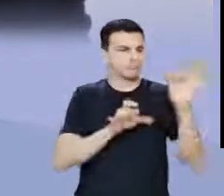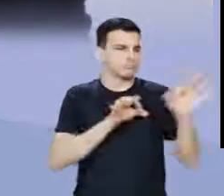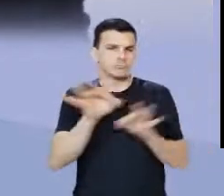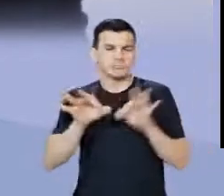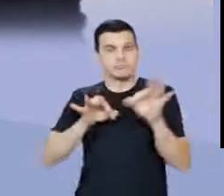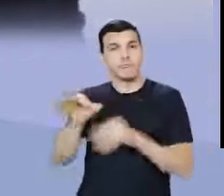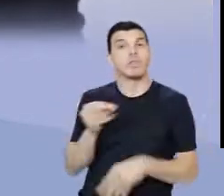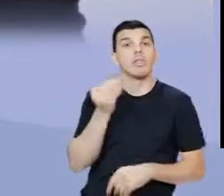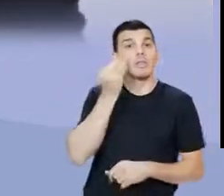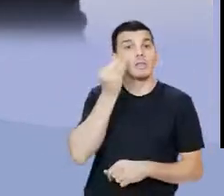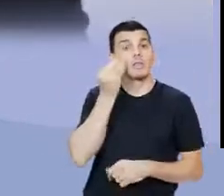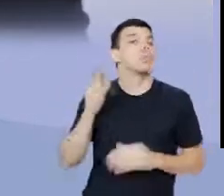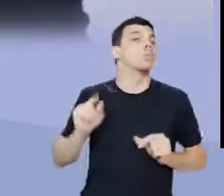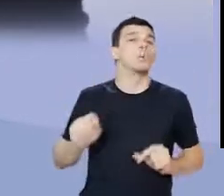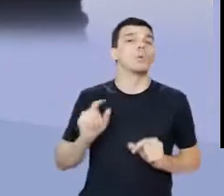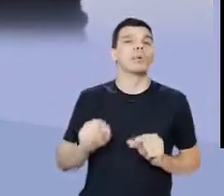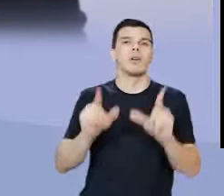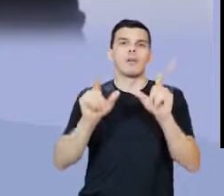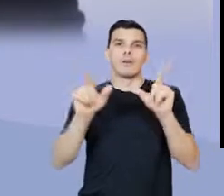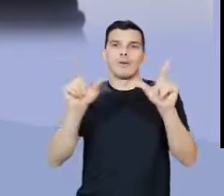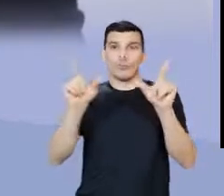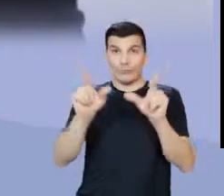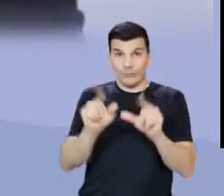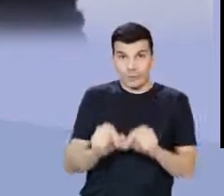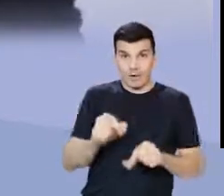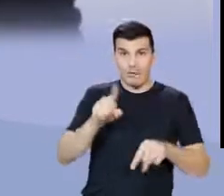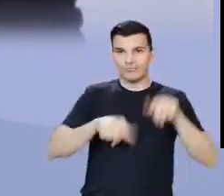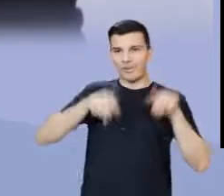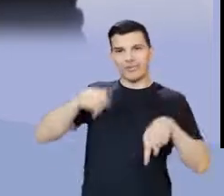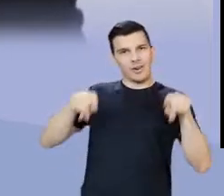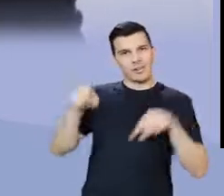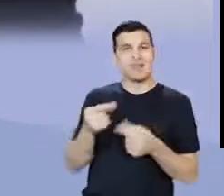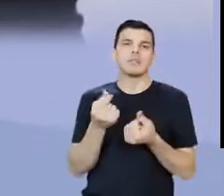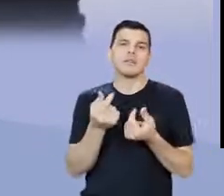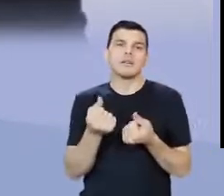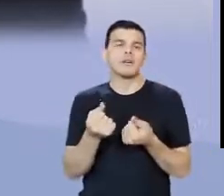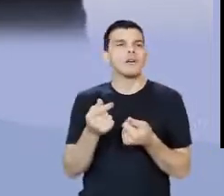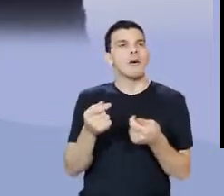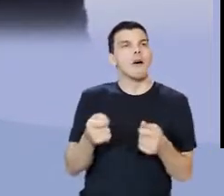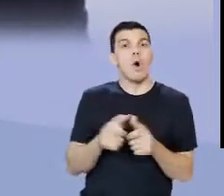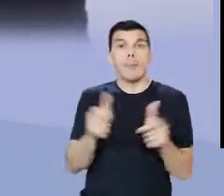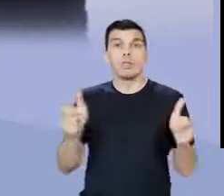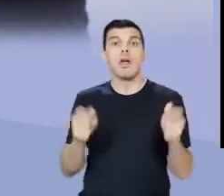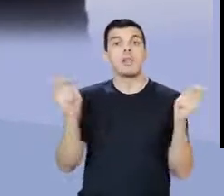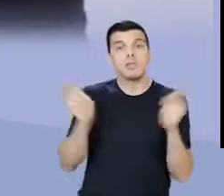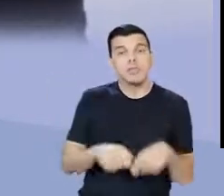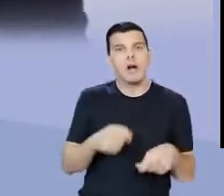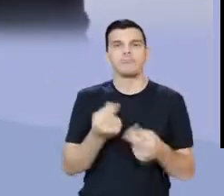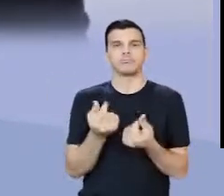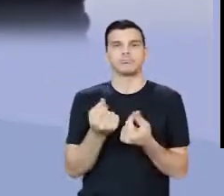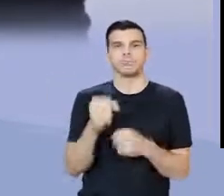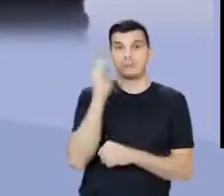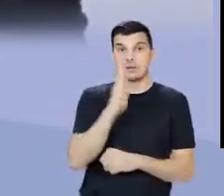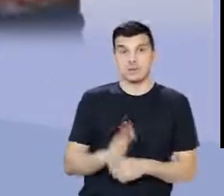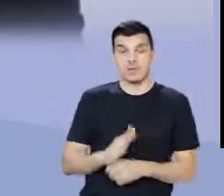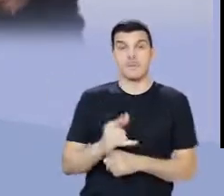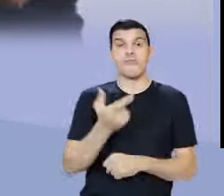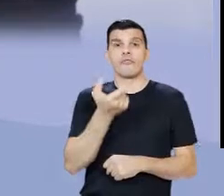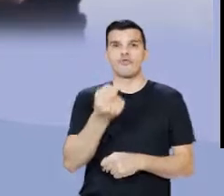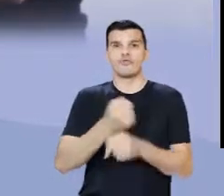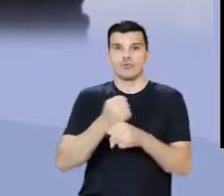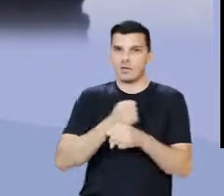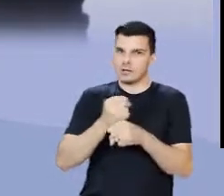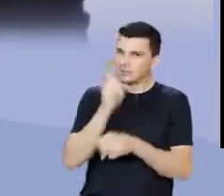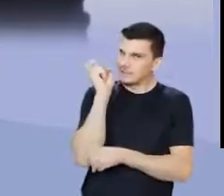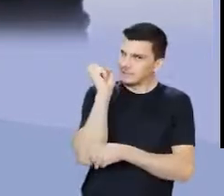foram elaborados na tentativa de diminuir a inflação e aumentar a possibilidade econômica do Brasil que vinha